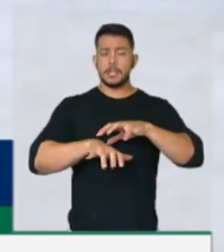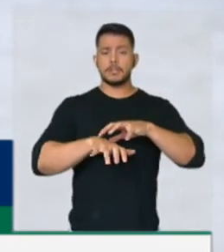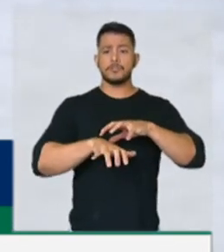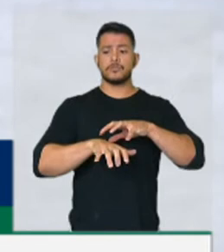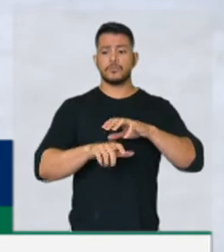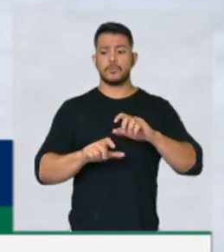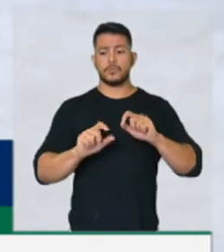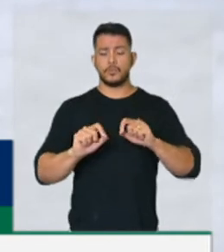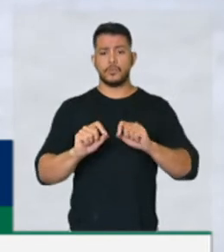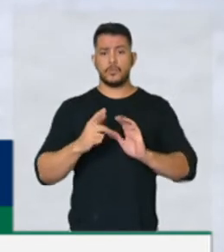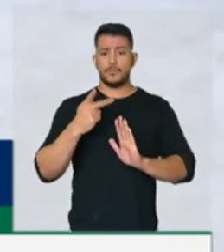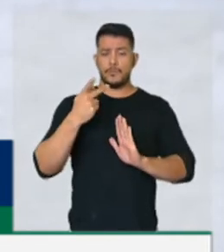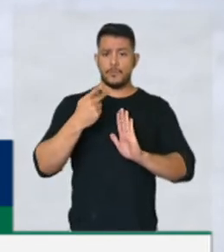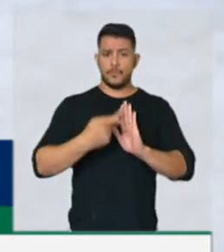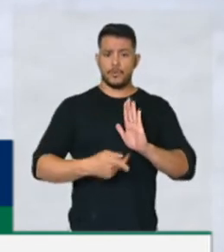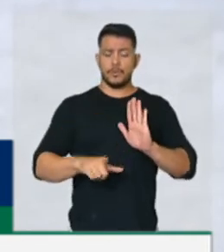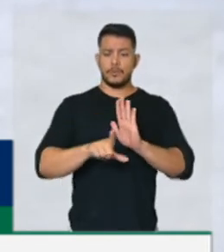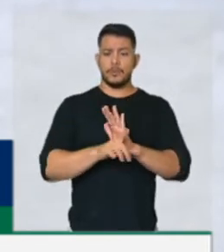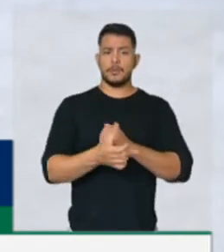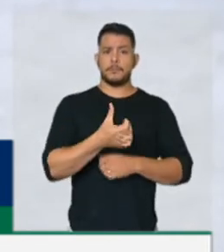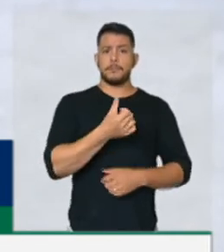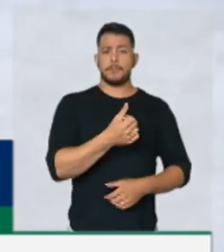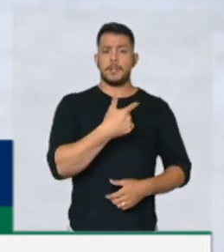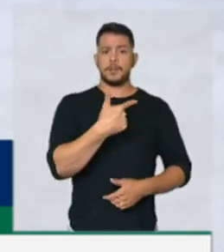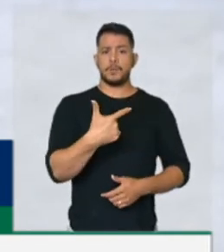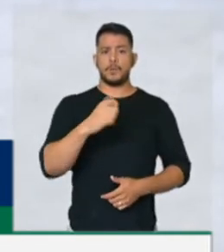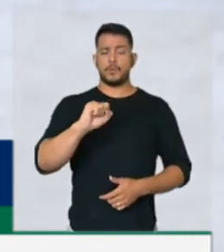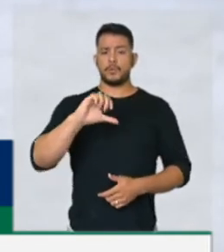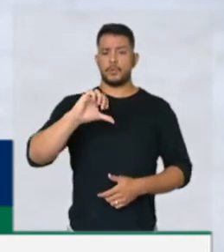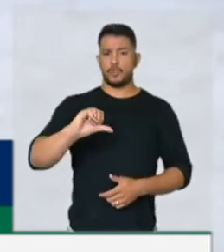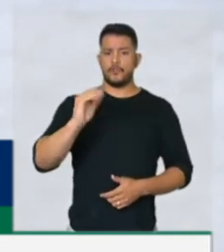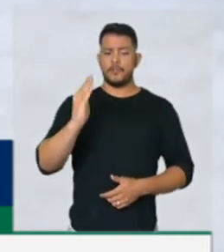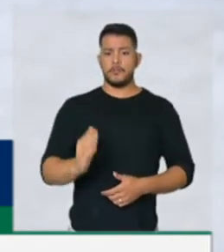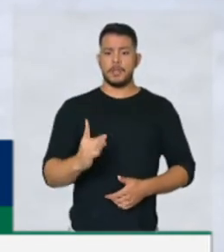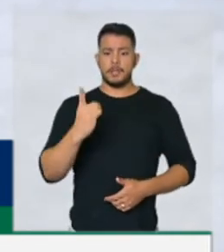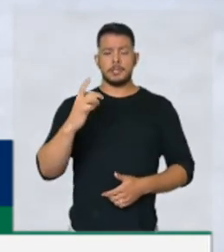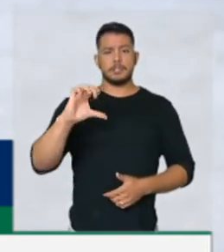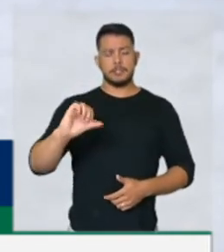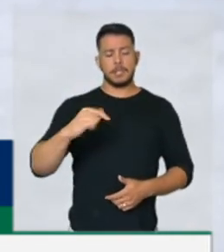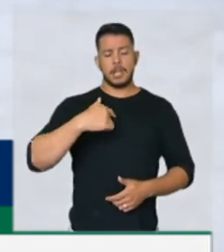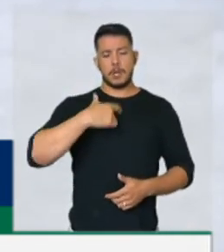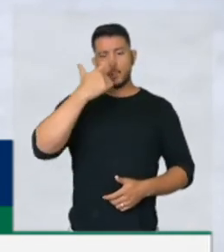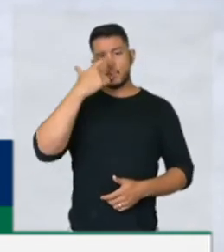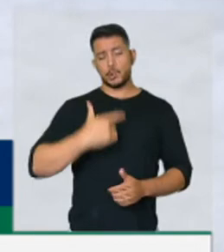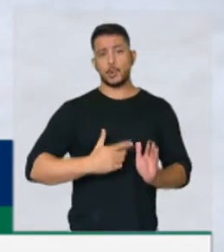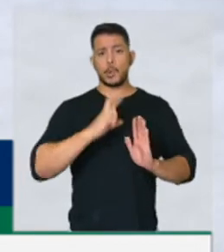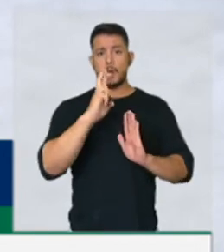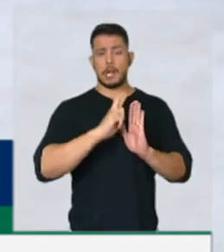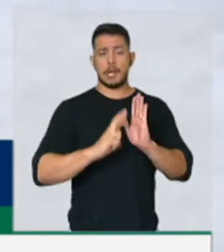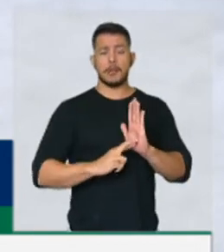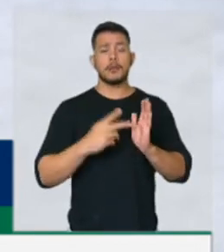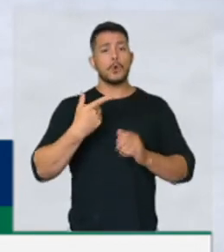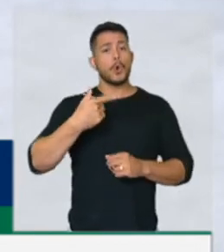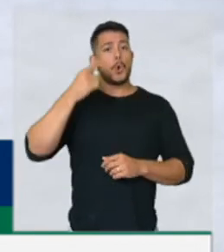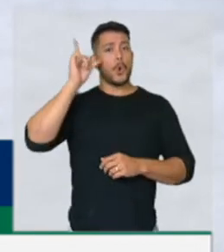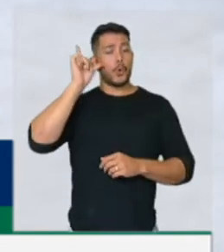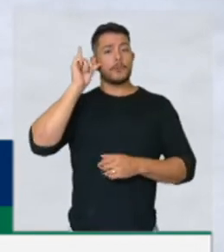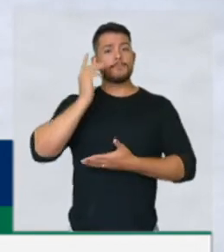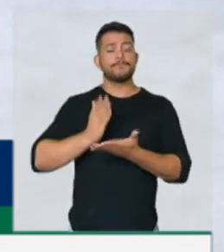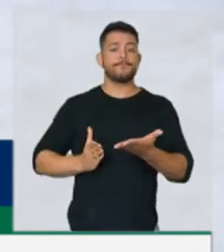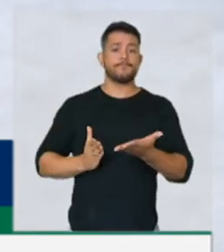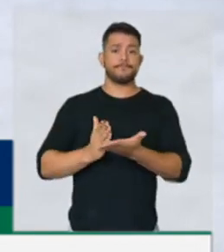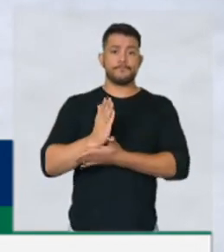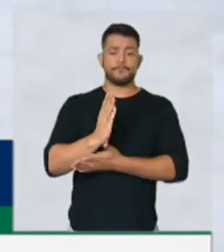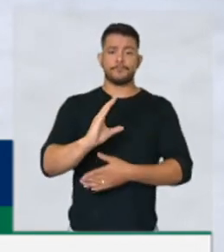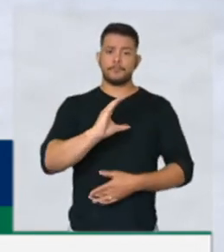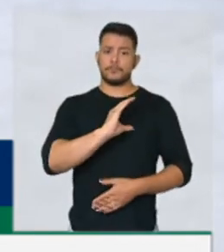o PL 6289 de 2019, e eu fui o relator, e ontem aprovamos na